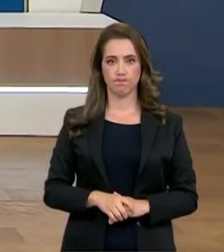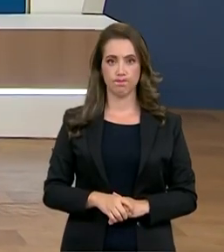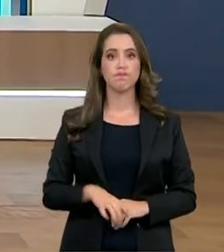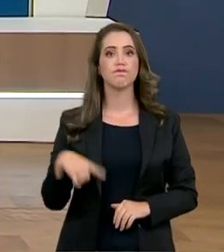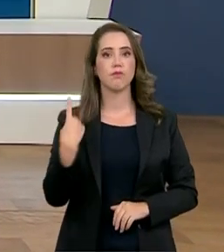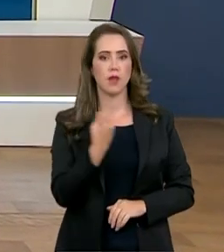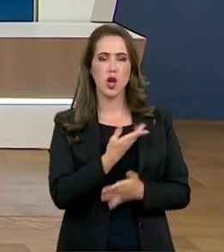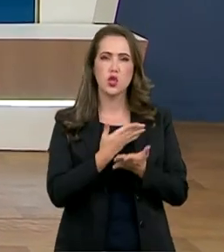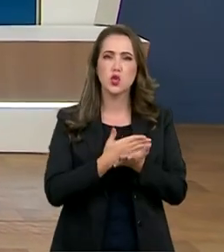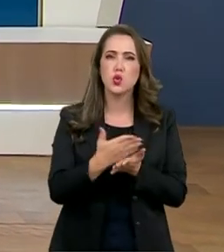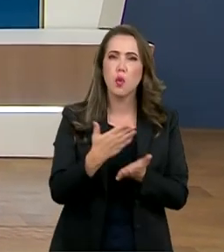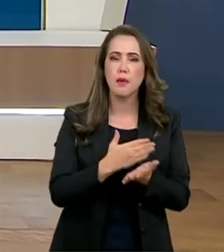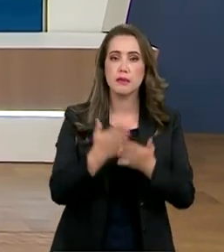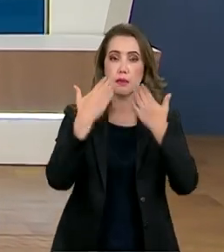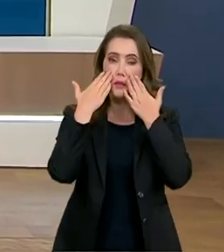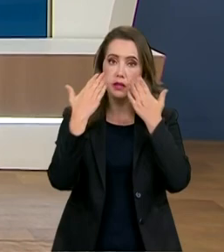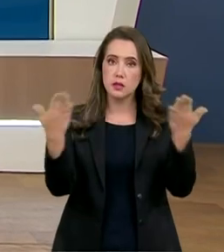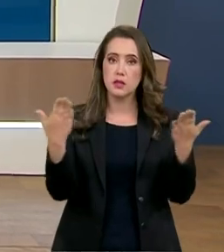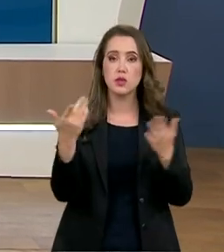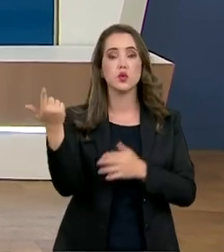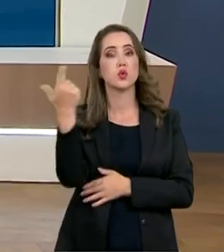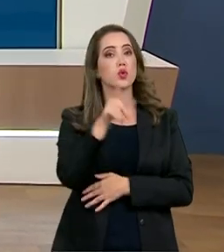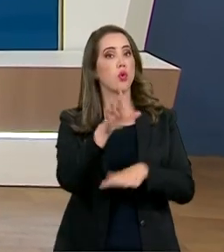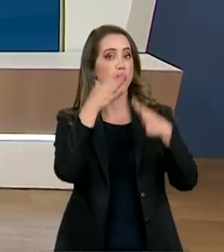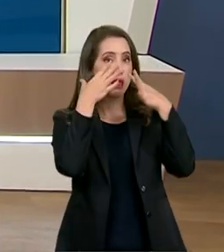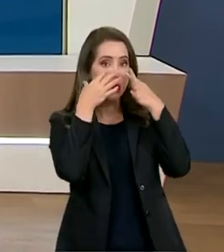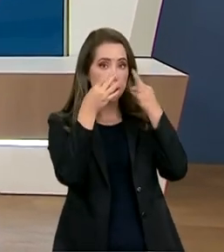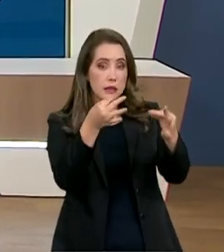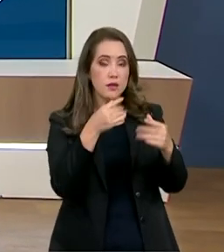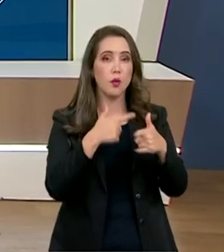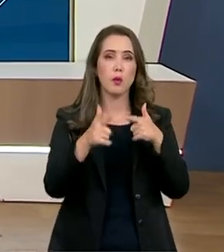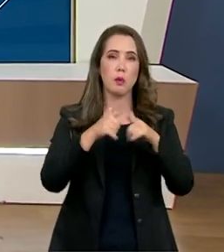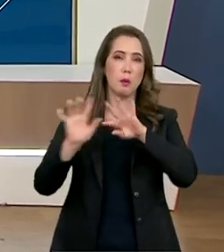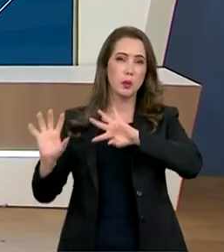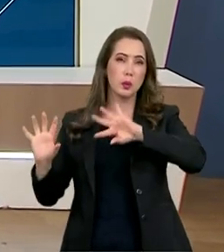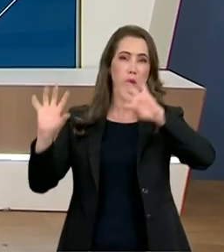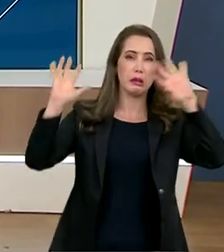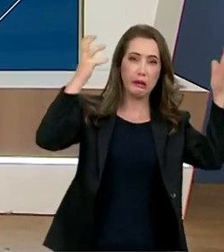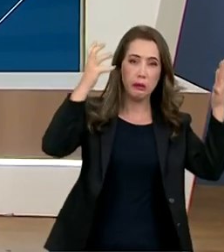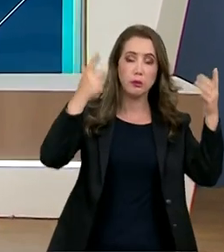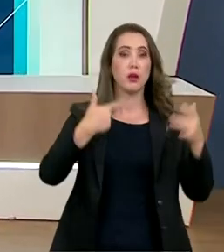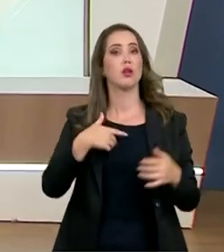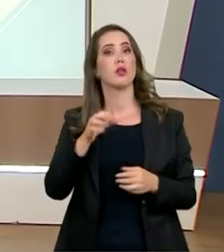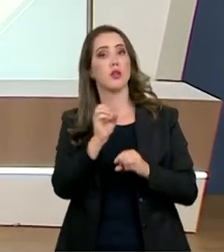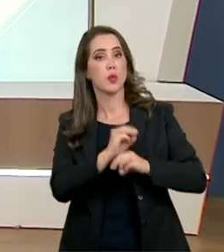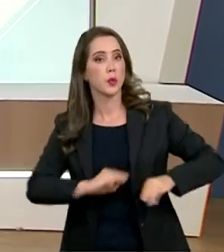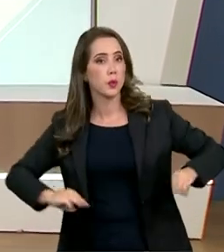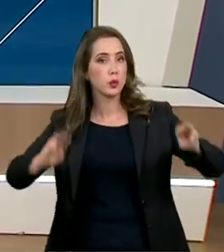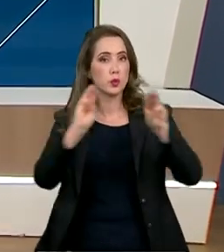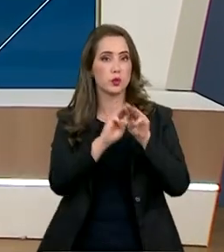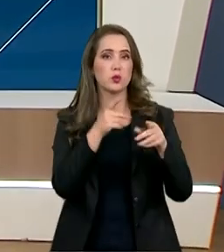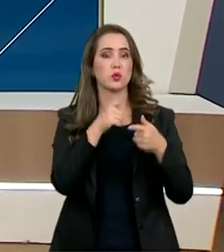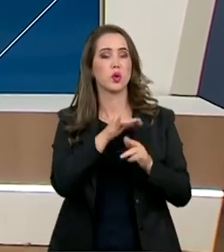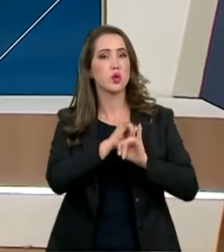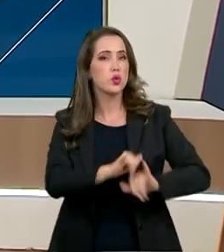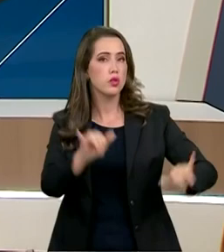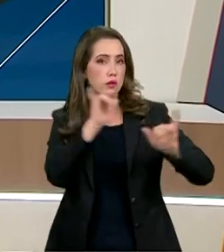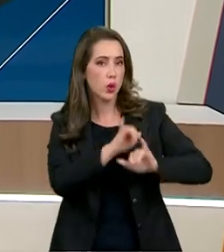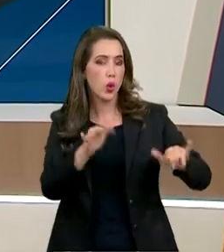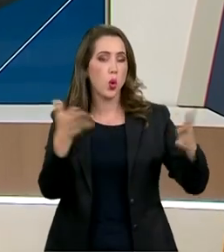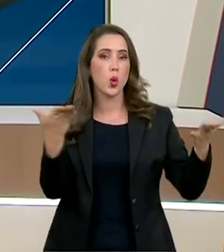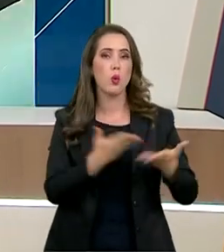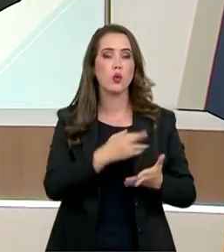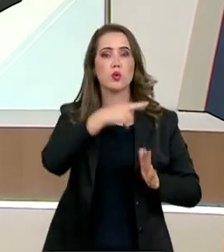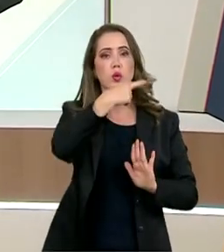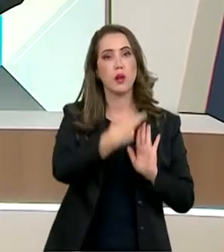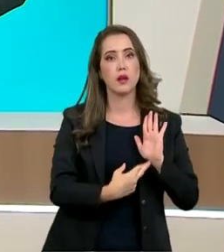A gente abre esta edição fazendo novamente um alerta sobre a crise climática. A Organização das Nações Unidas divulgou hoje